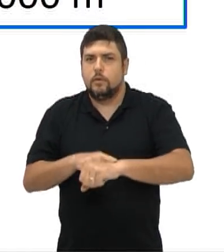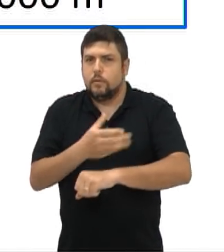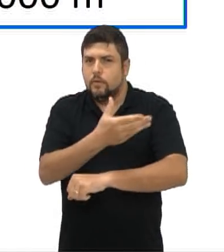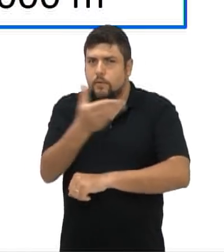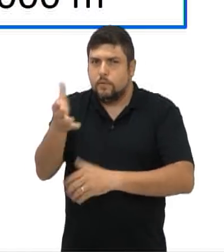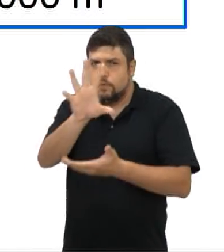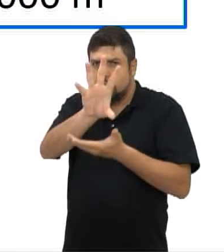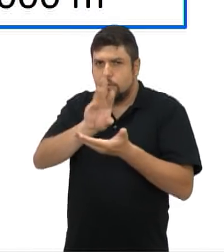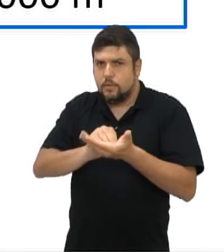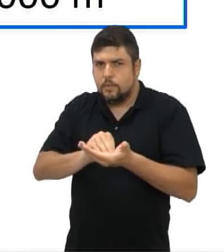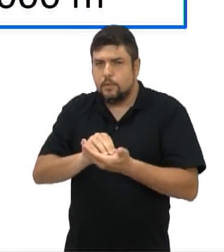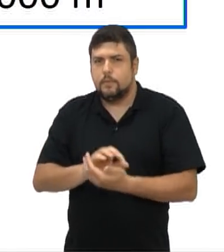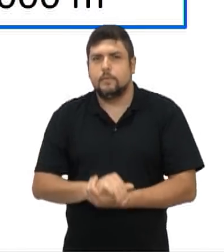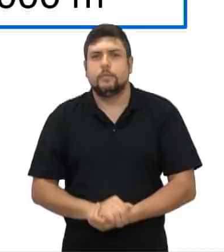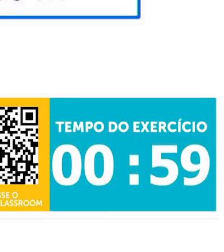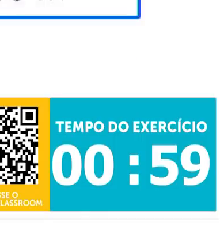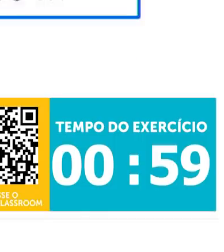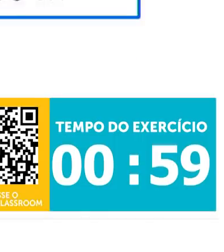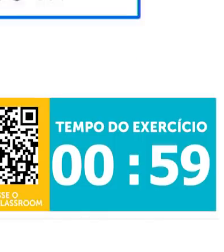vocês copiarem.